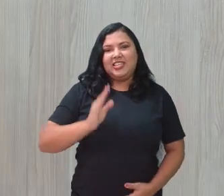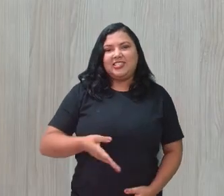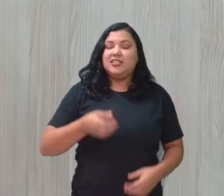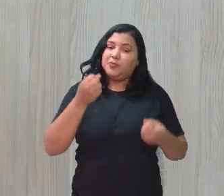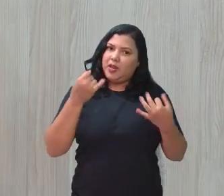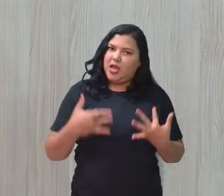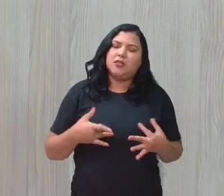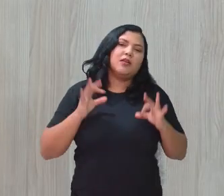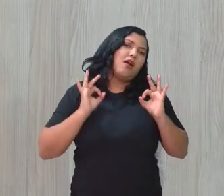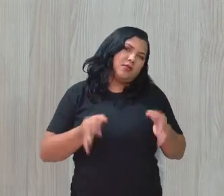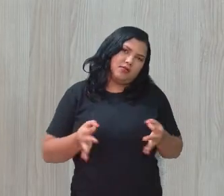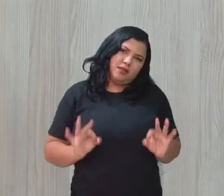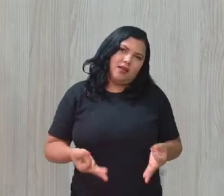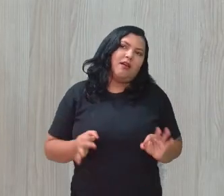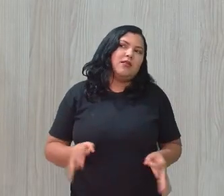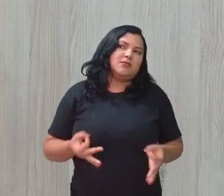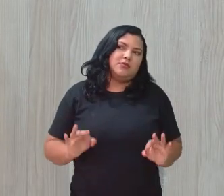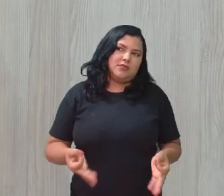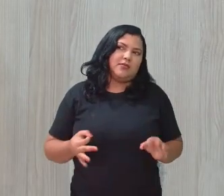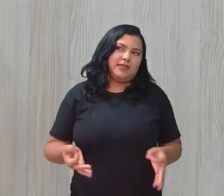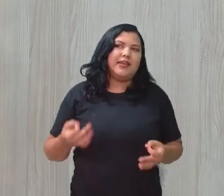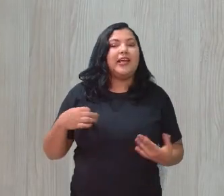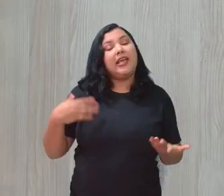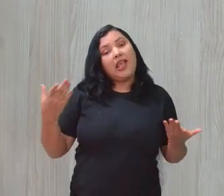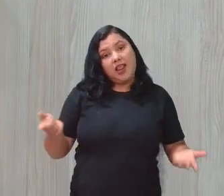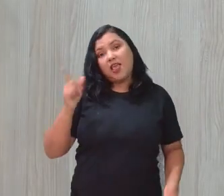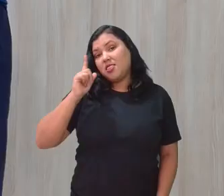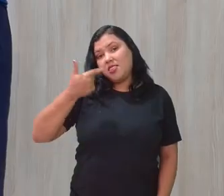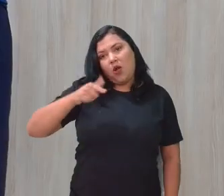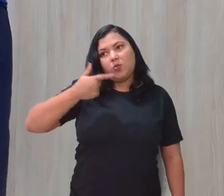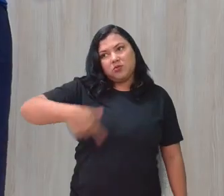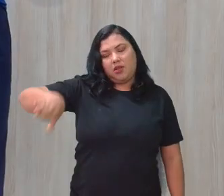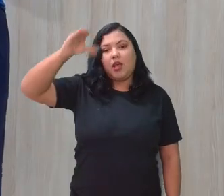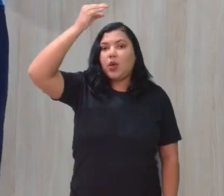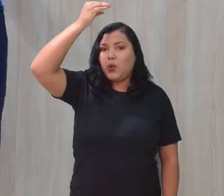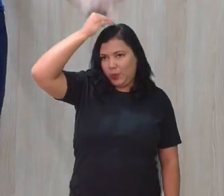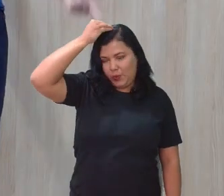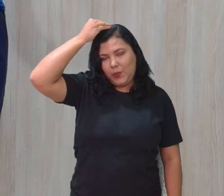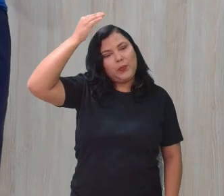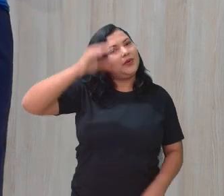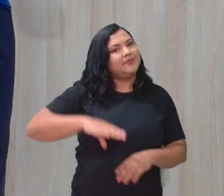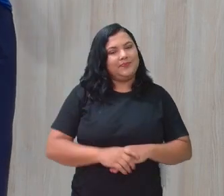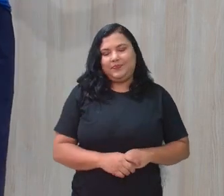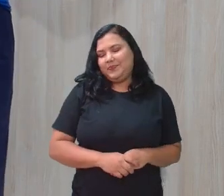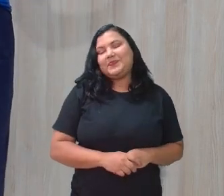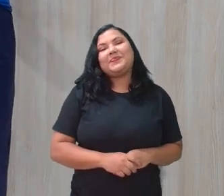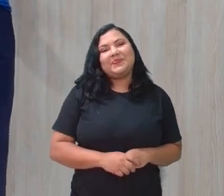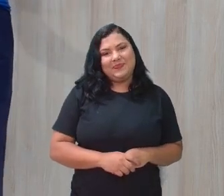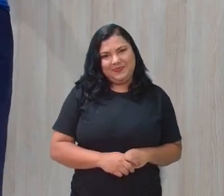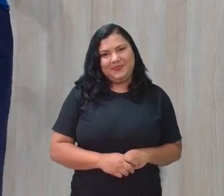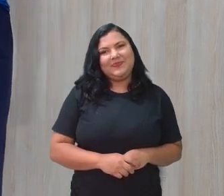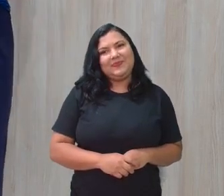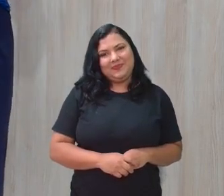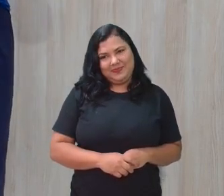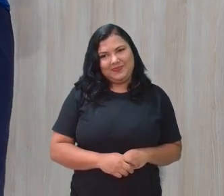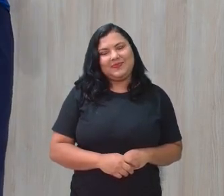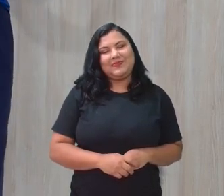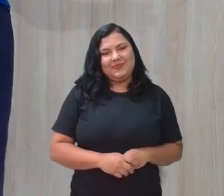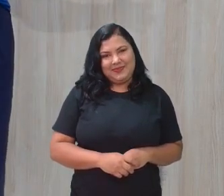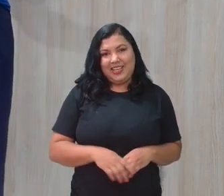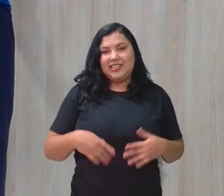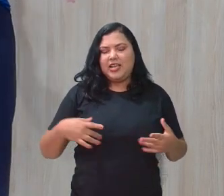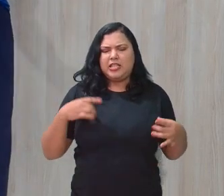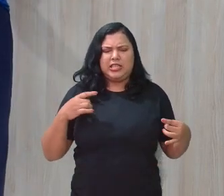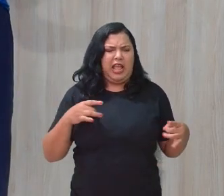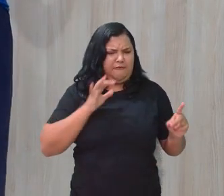tá certo, né? Então, por Então, isso ele... faz do quê? Do dentista inocente da acusação. Exatamente. De que ele está